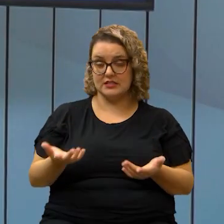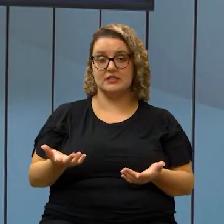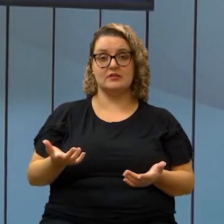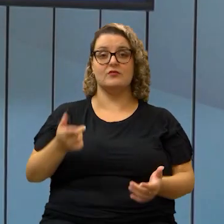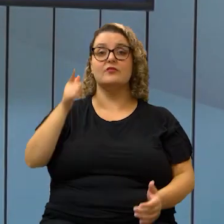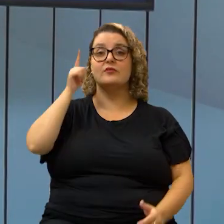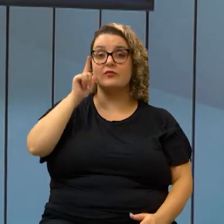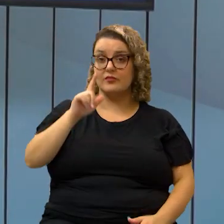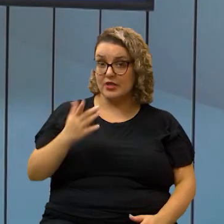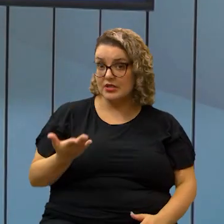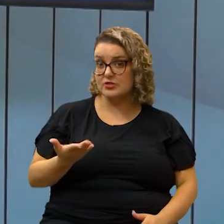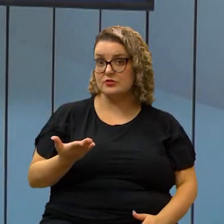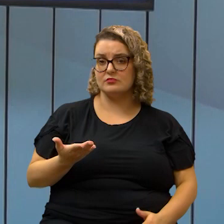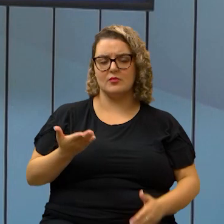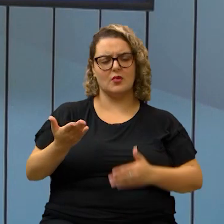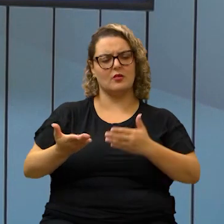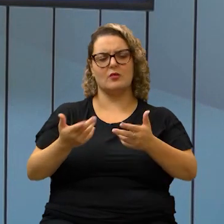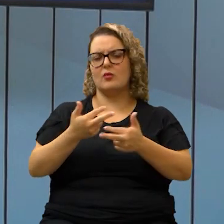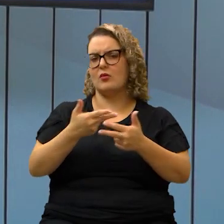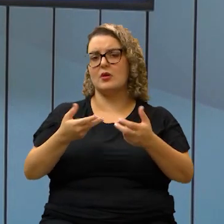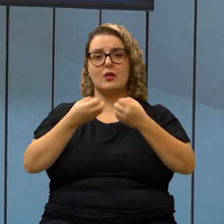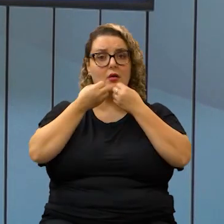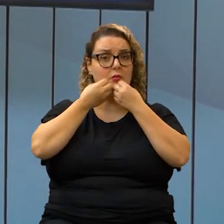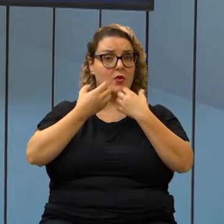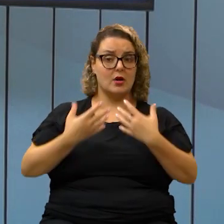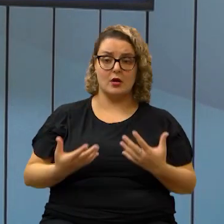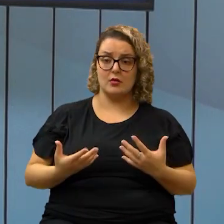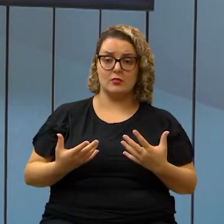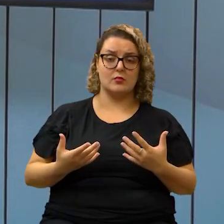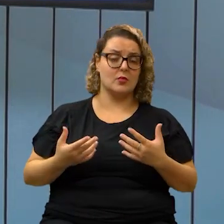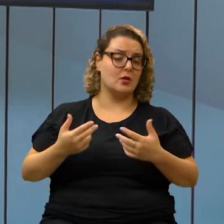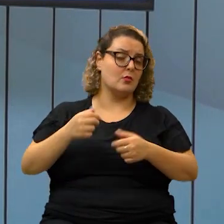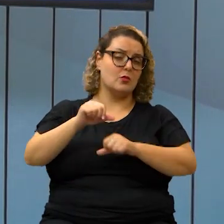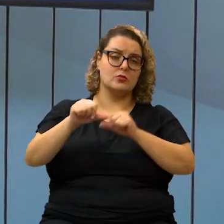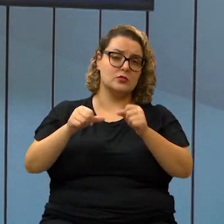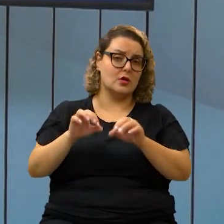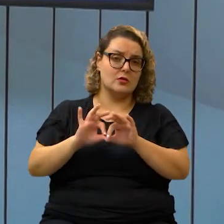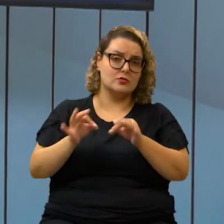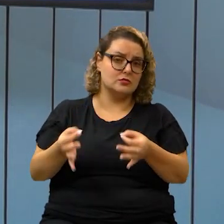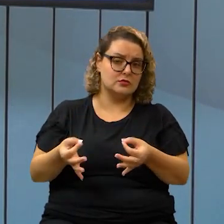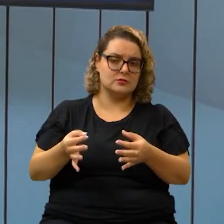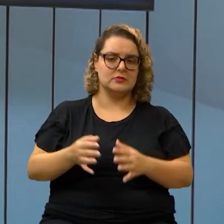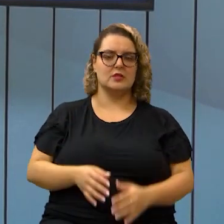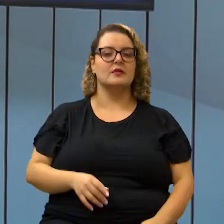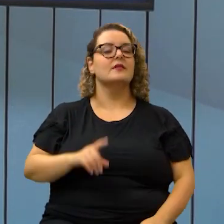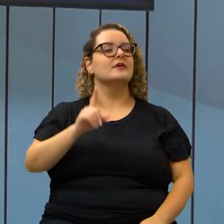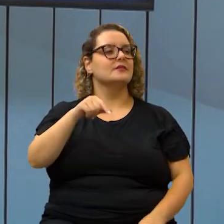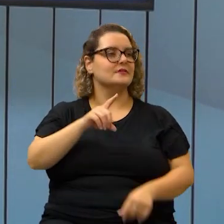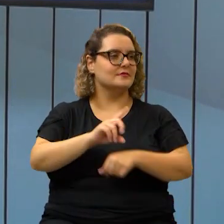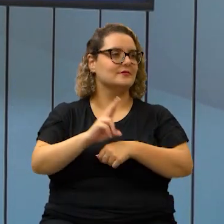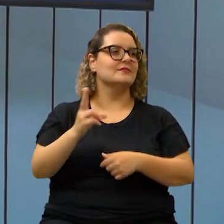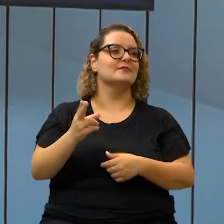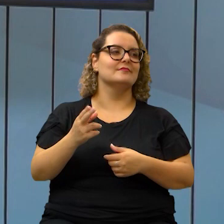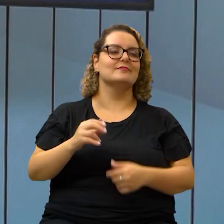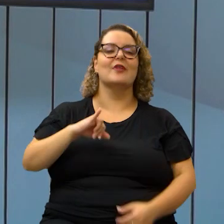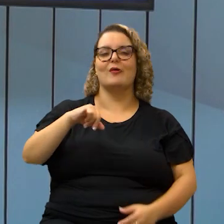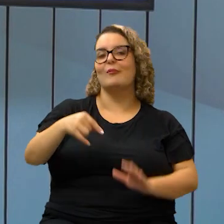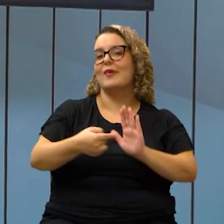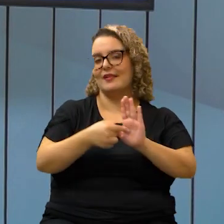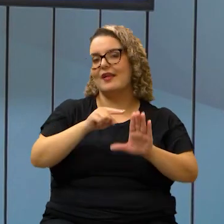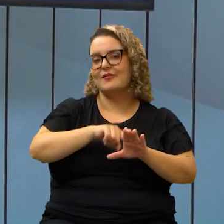doutor. É uma janela aí de oportunidades só para ter vantagens aí, né? Tanto para a mãe quanto para o